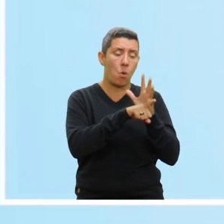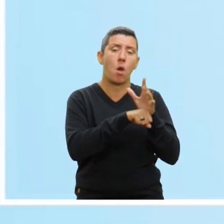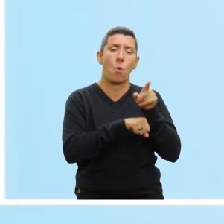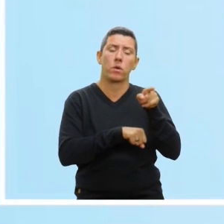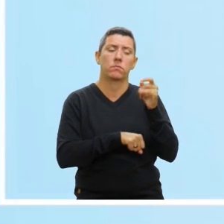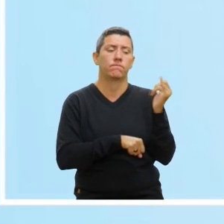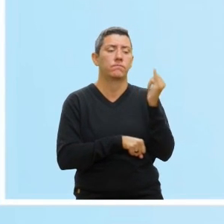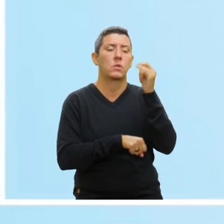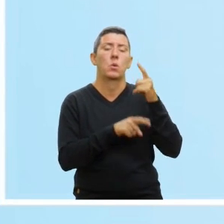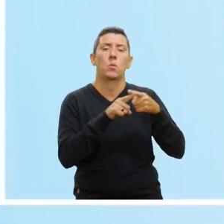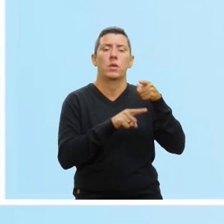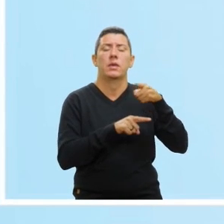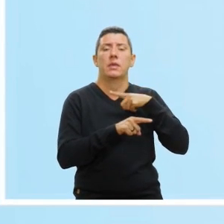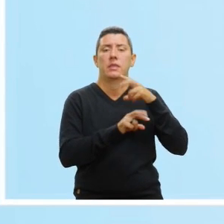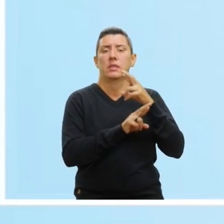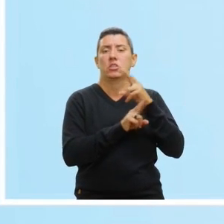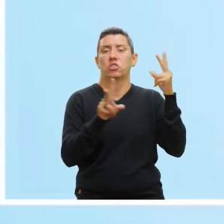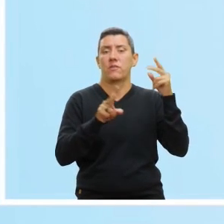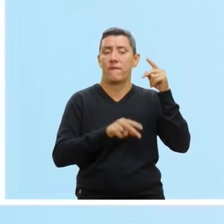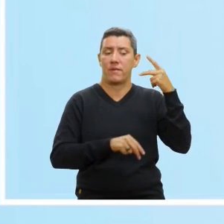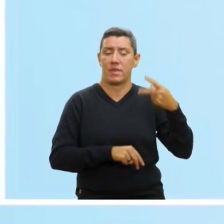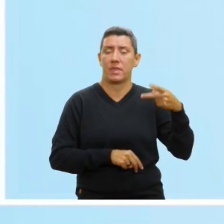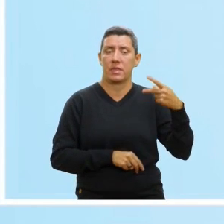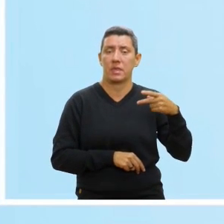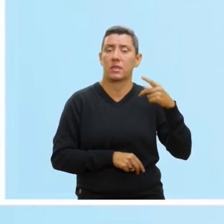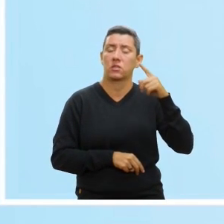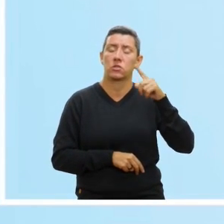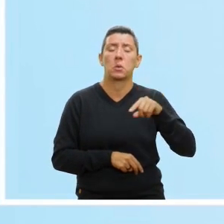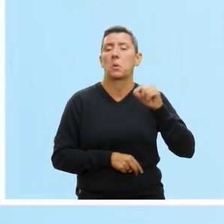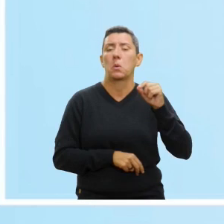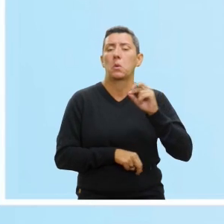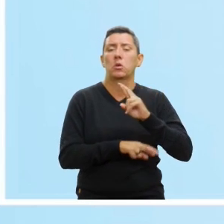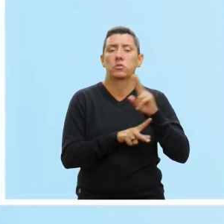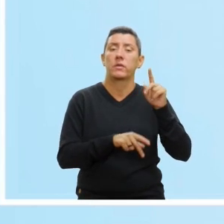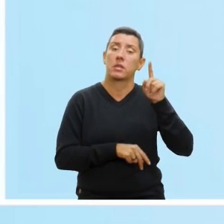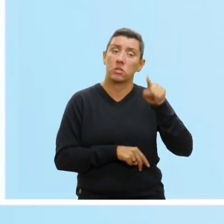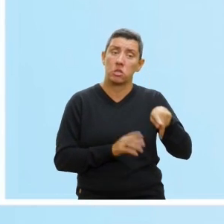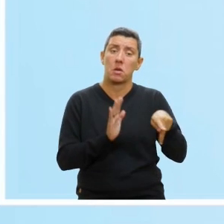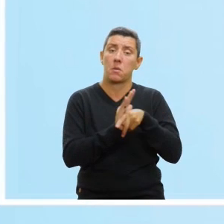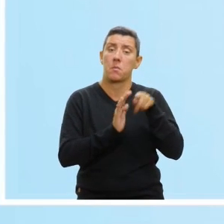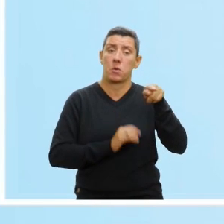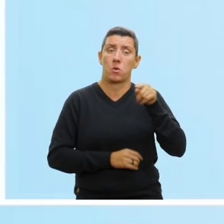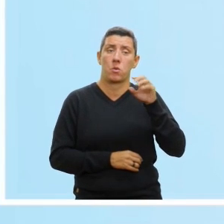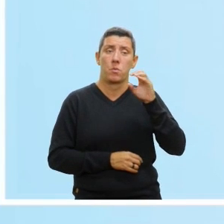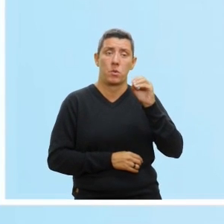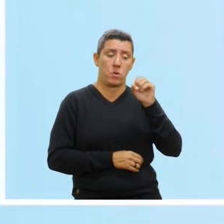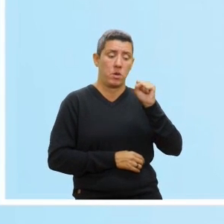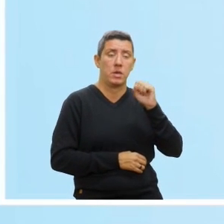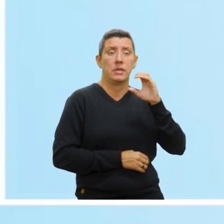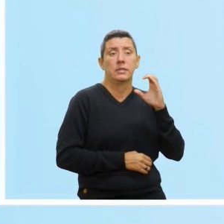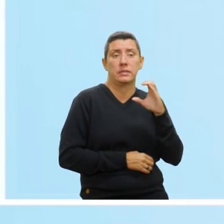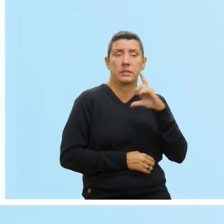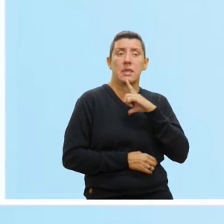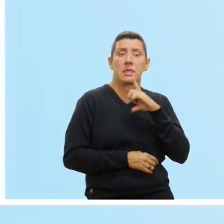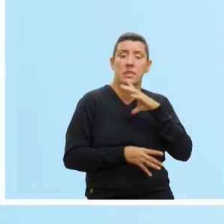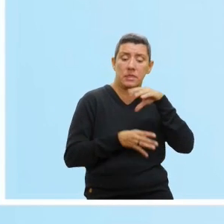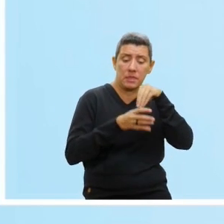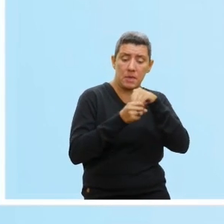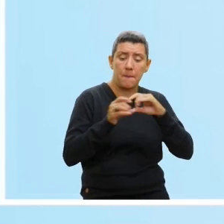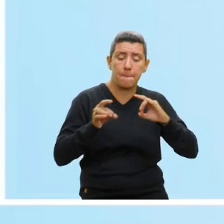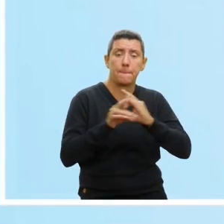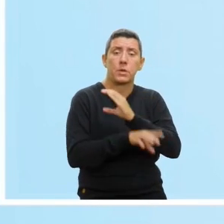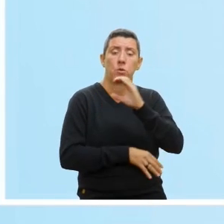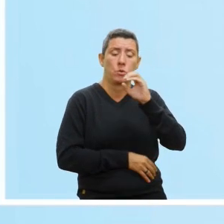alguns esses diferenciais que a gente possui. Um deles é o canal de supervisão que possui um OTDR, tá?